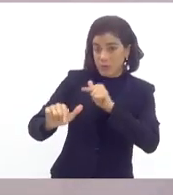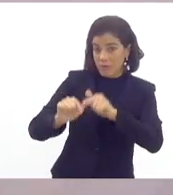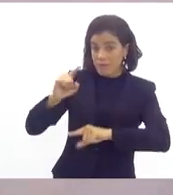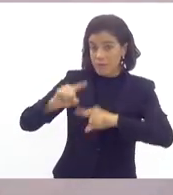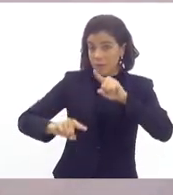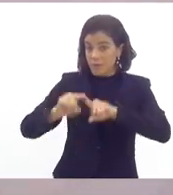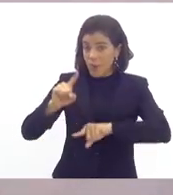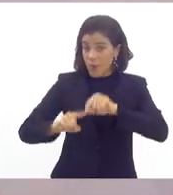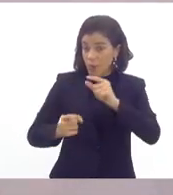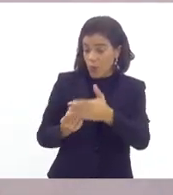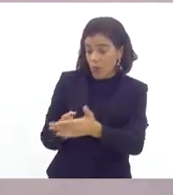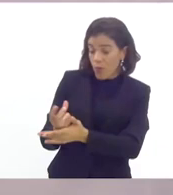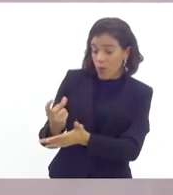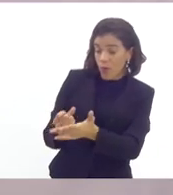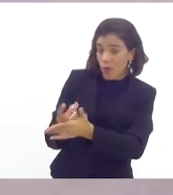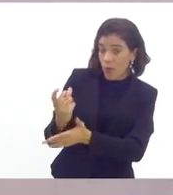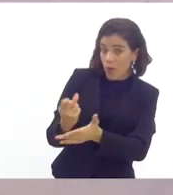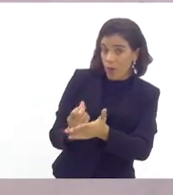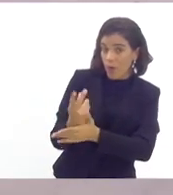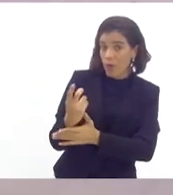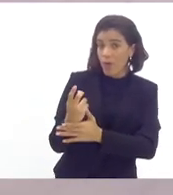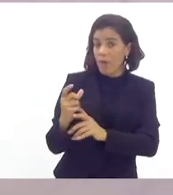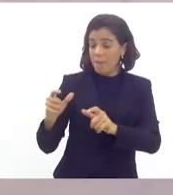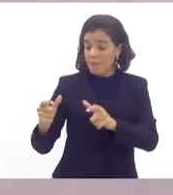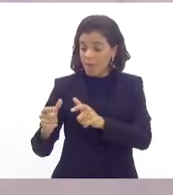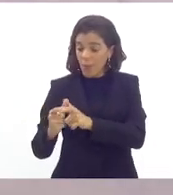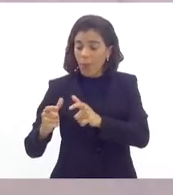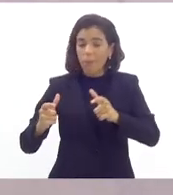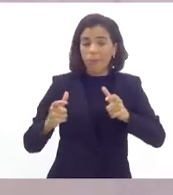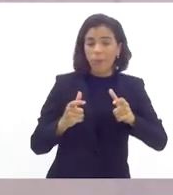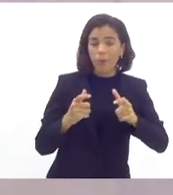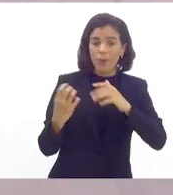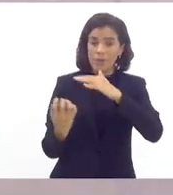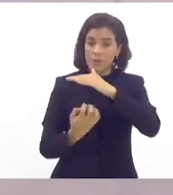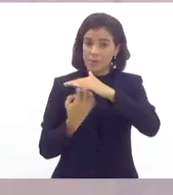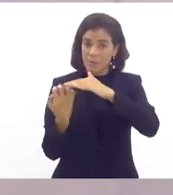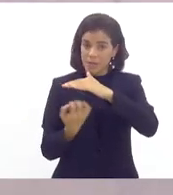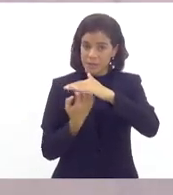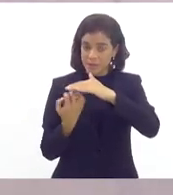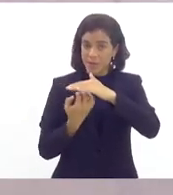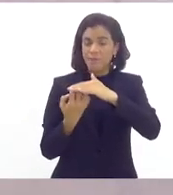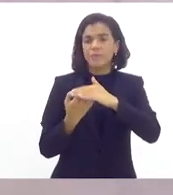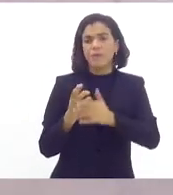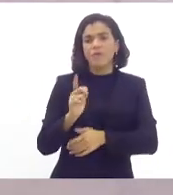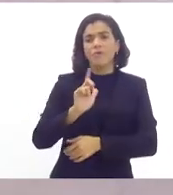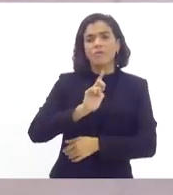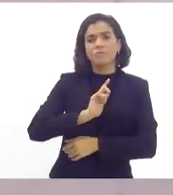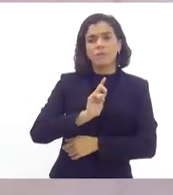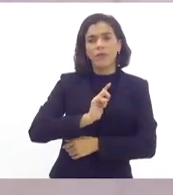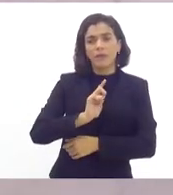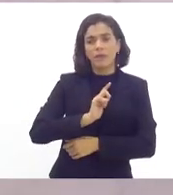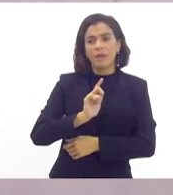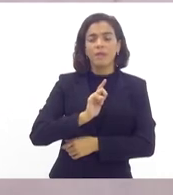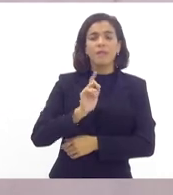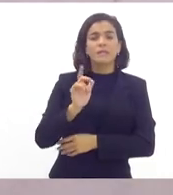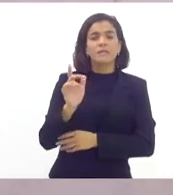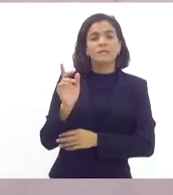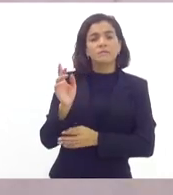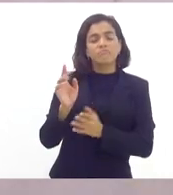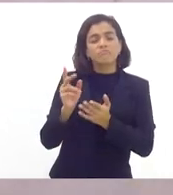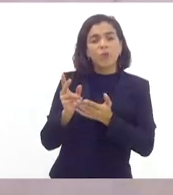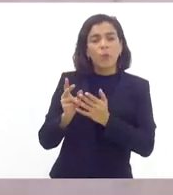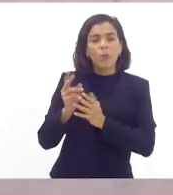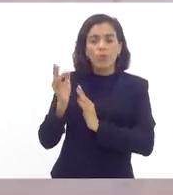produtos adquiridos de micro e pequenas empresas, uma vez que elas terão tratamento